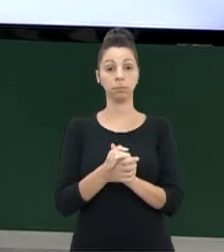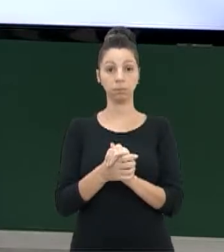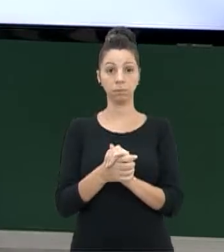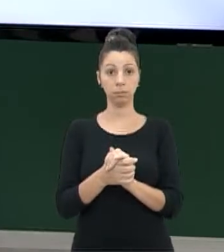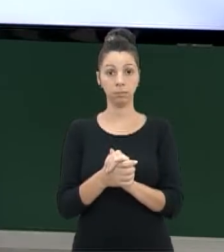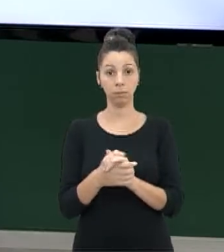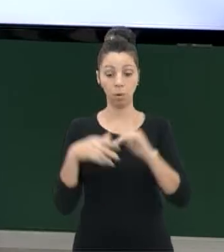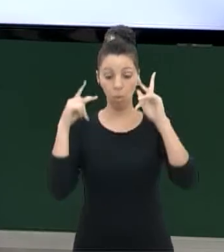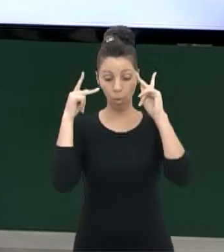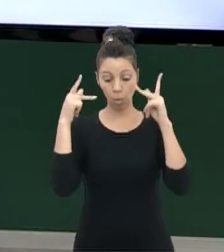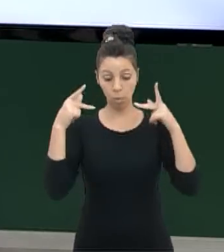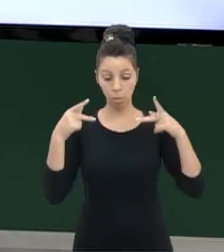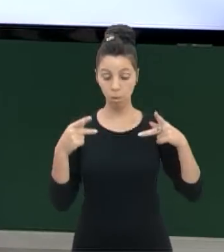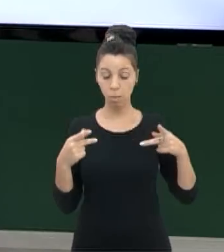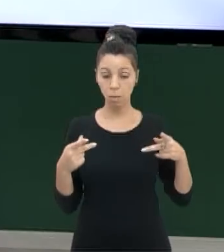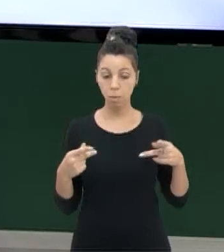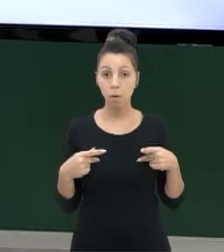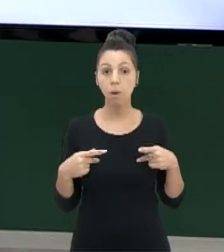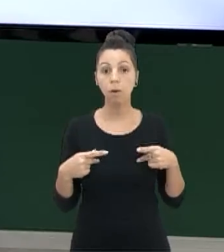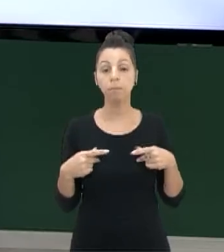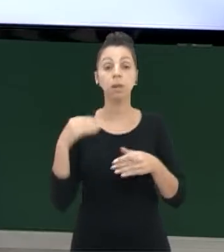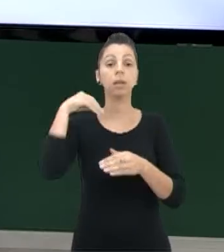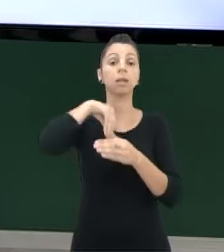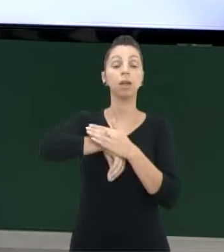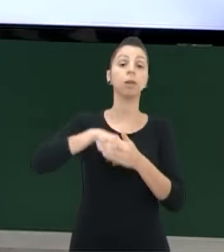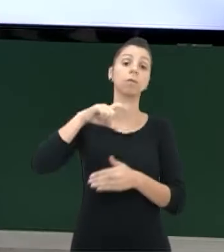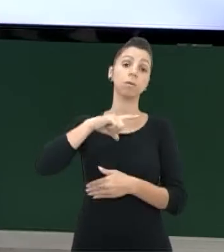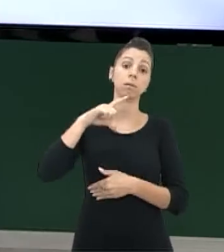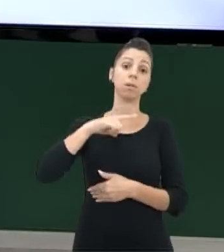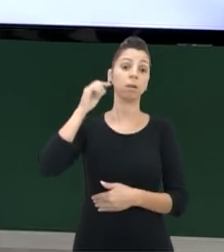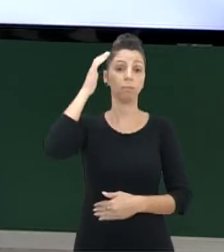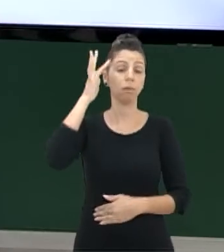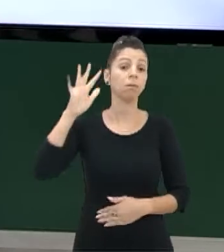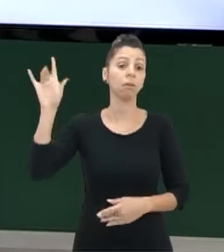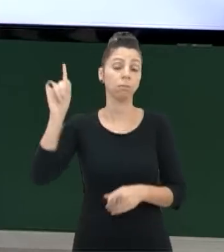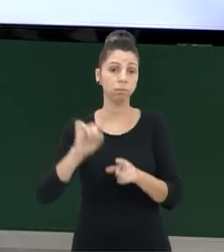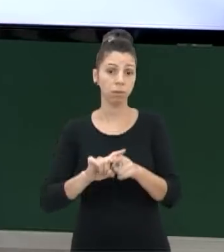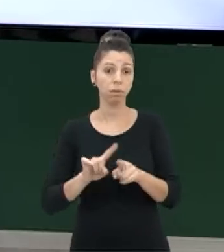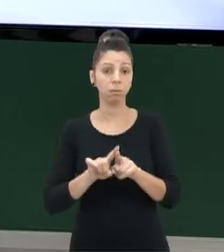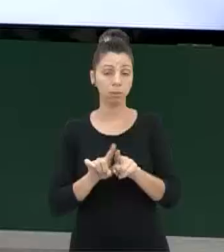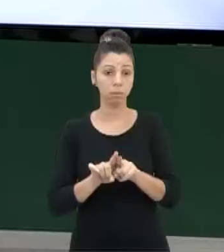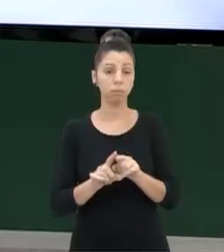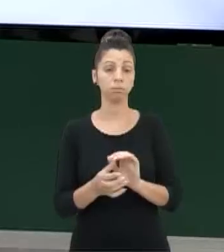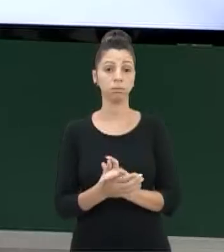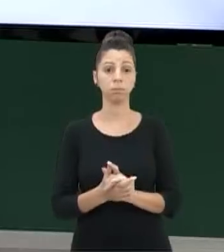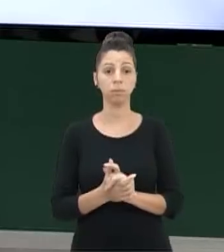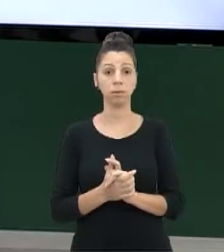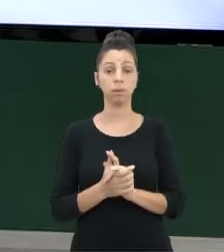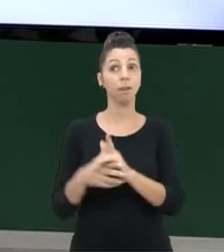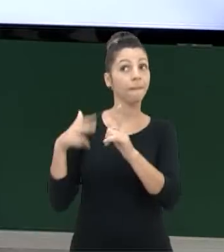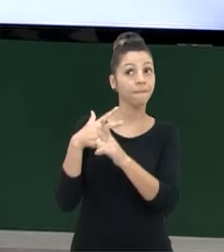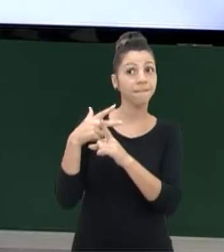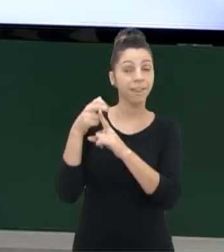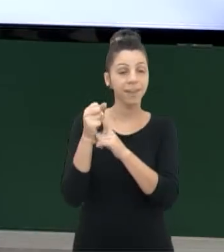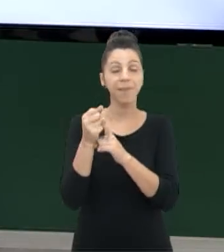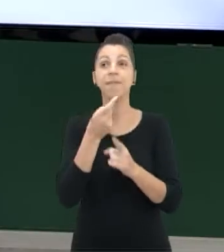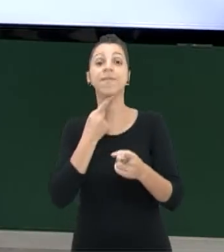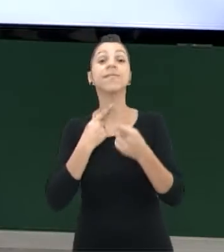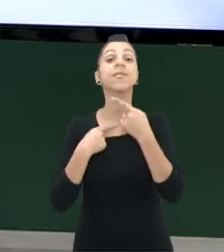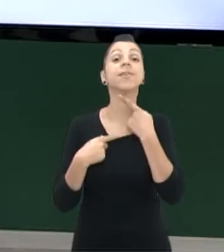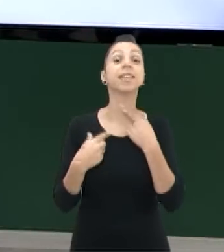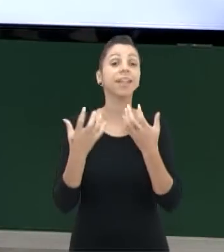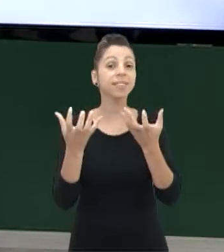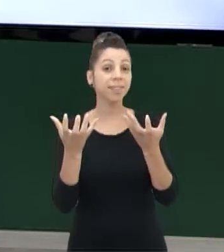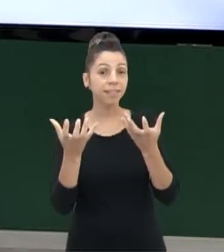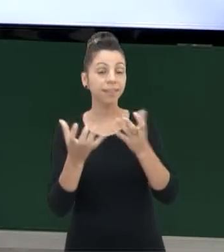ser construído por seus pensamentos, sim, e, de acordo com eles, poder conquistar o que deseja,